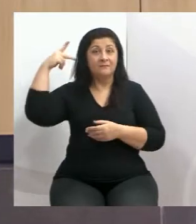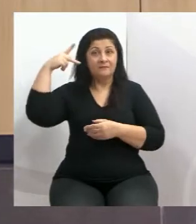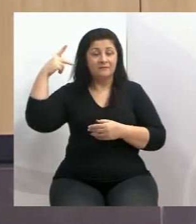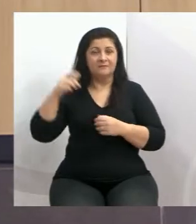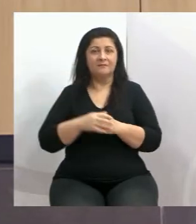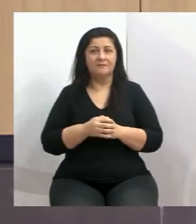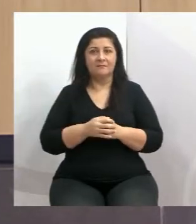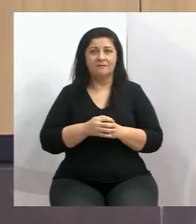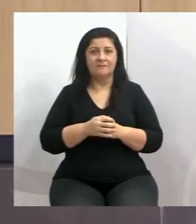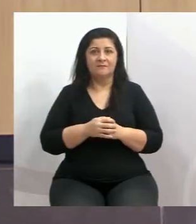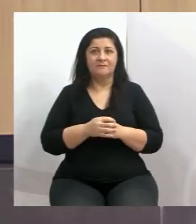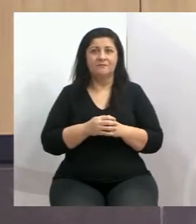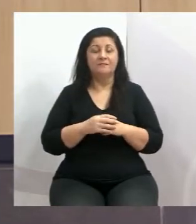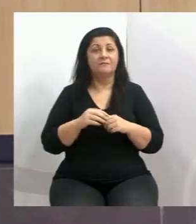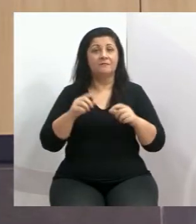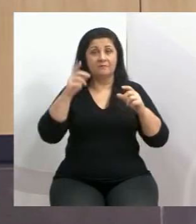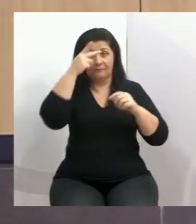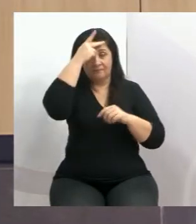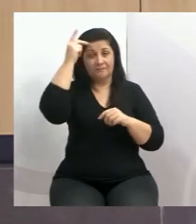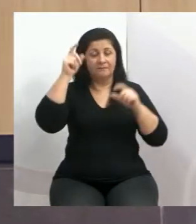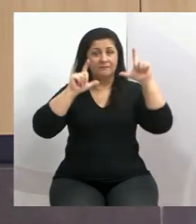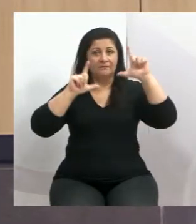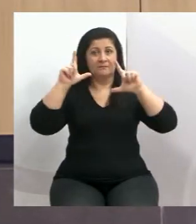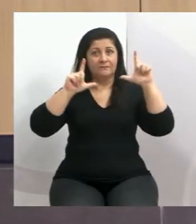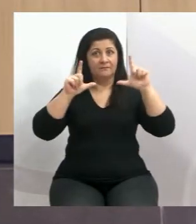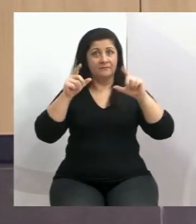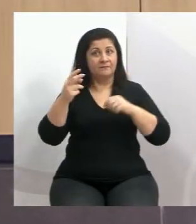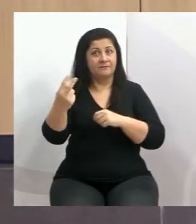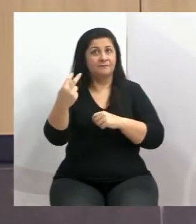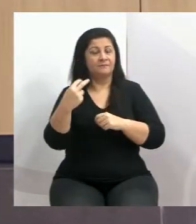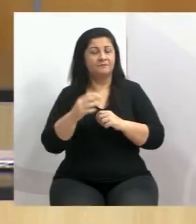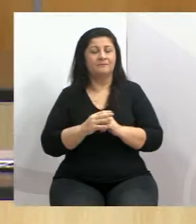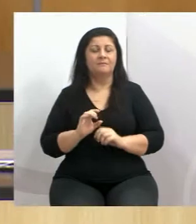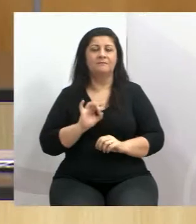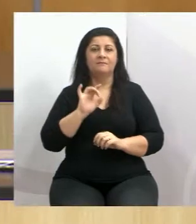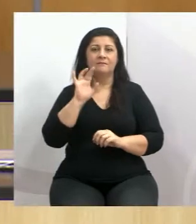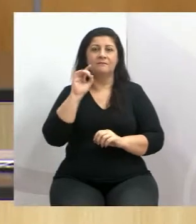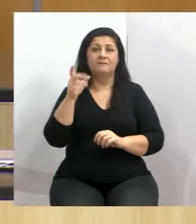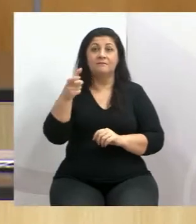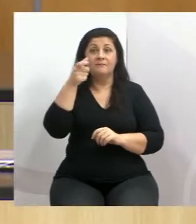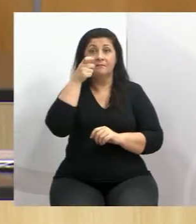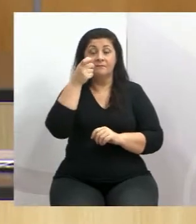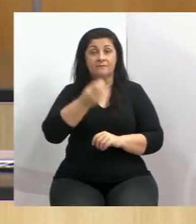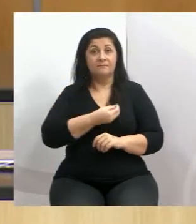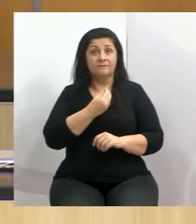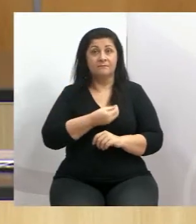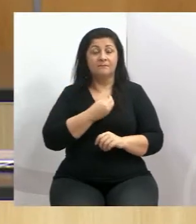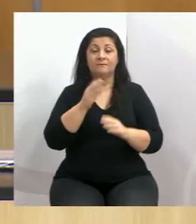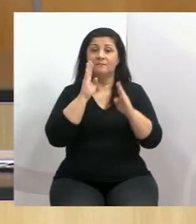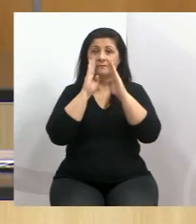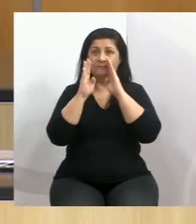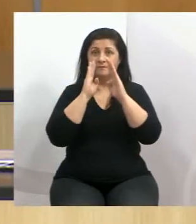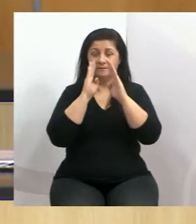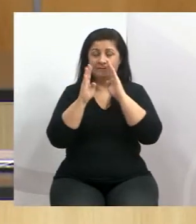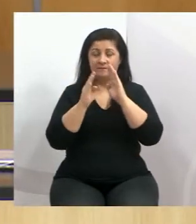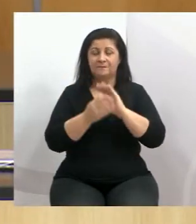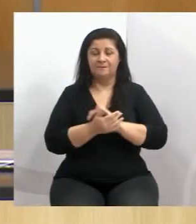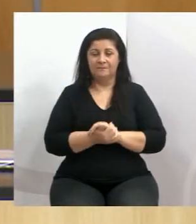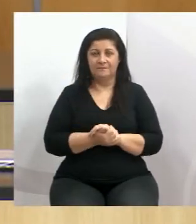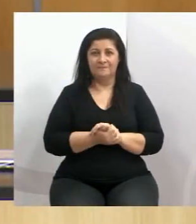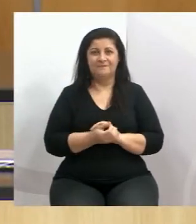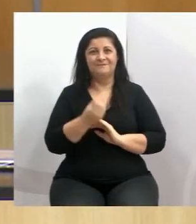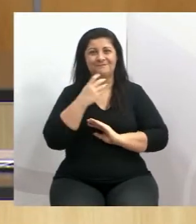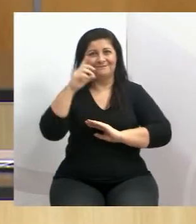público presente senhor telespectador senhores Internauta em especial Aquele que nos assiste ao vivo pela página da câmara no